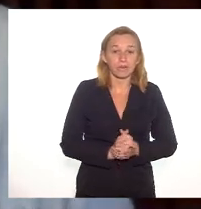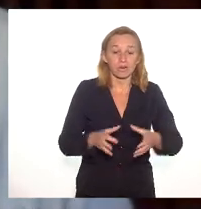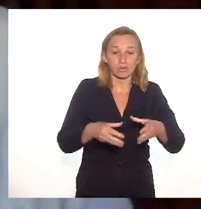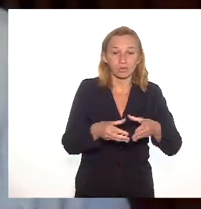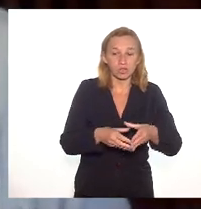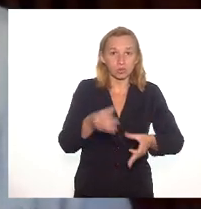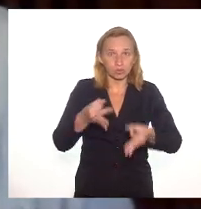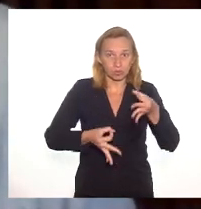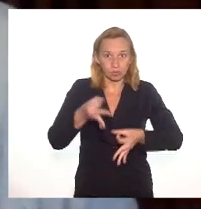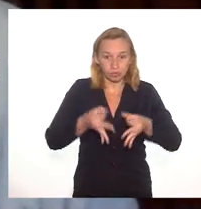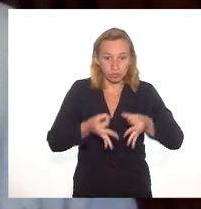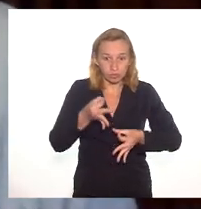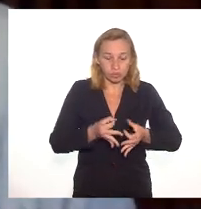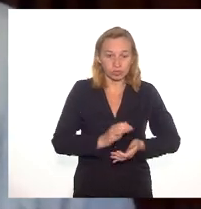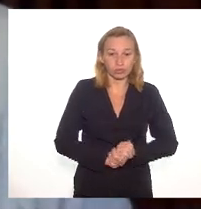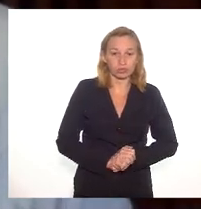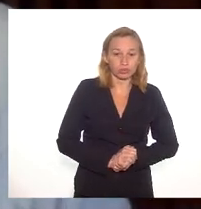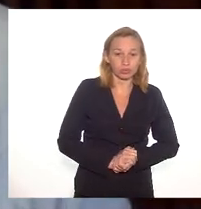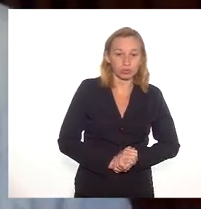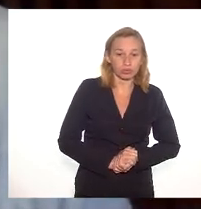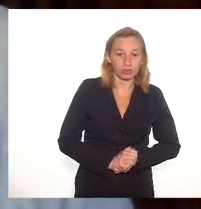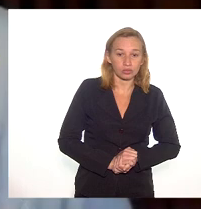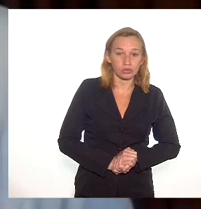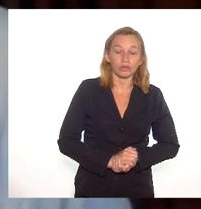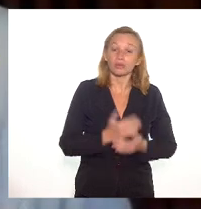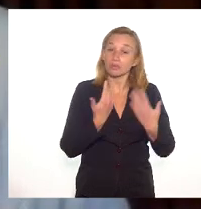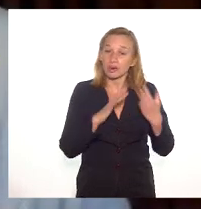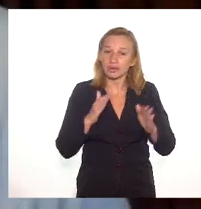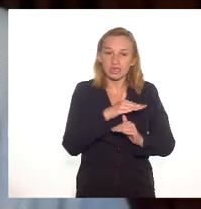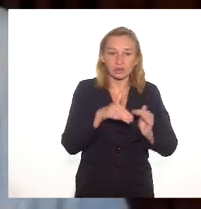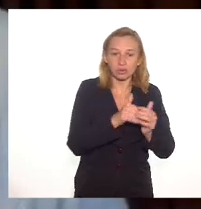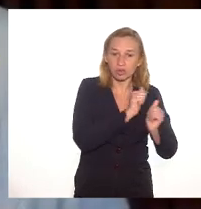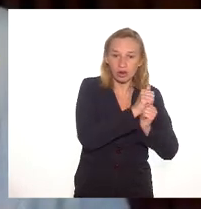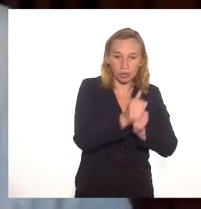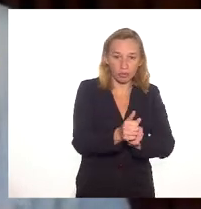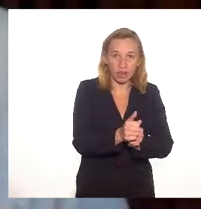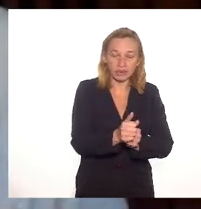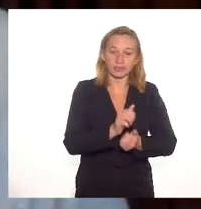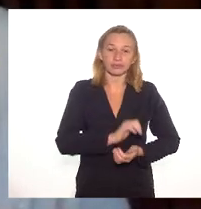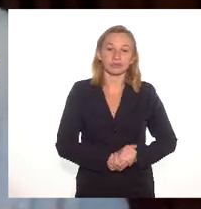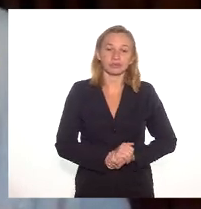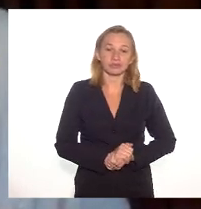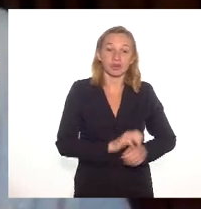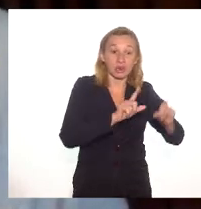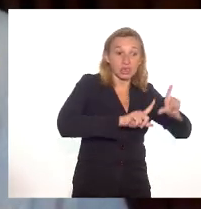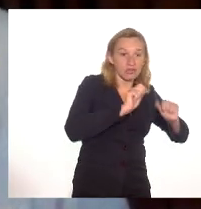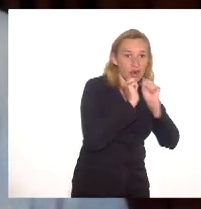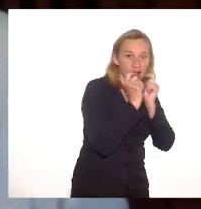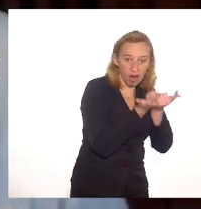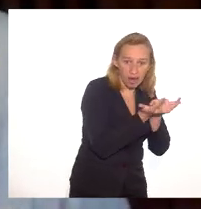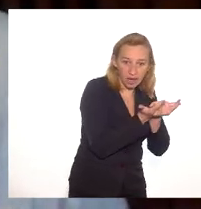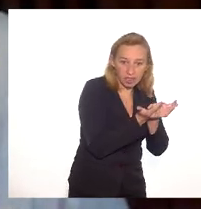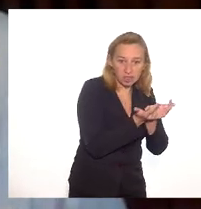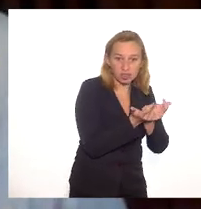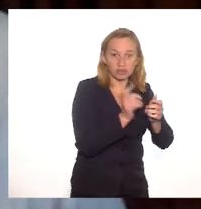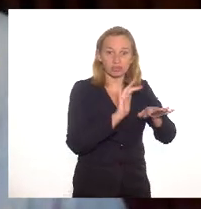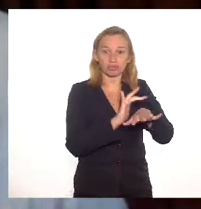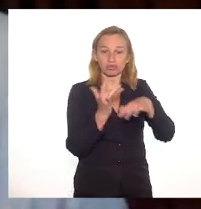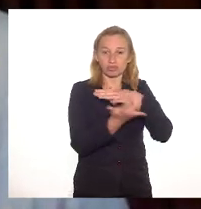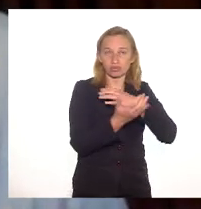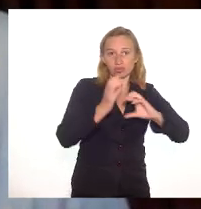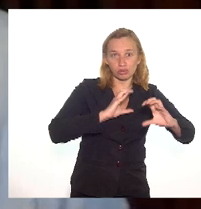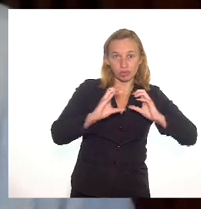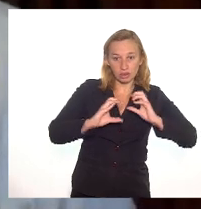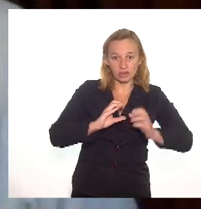de Constituição e Justiça. Quero saudar aqui a todos que nos acompanham pela TV Alerj, pelos meios de comunicação.